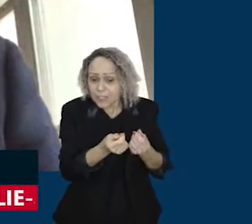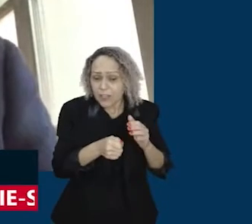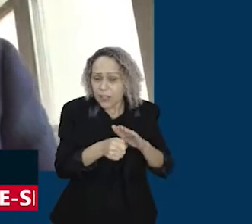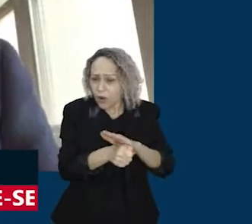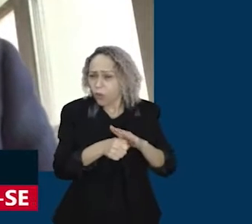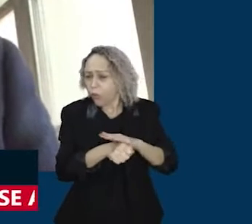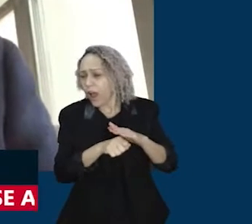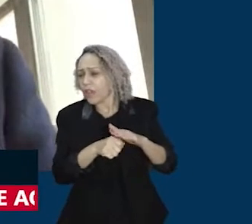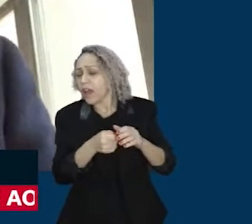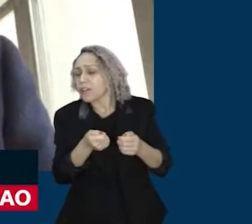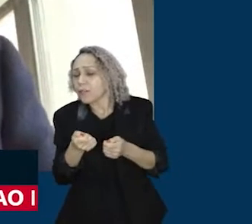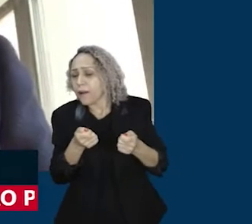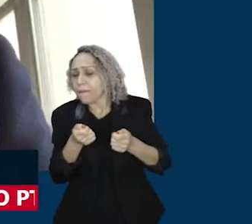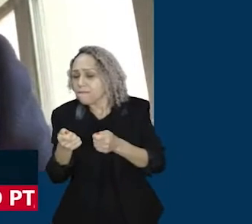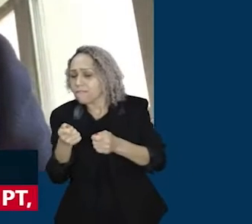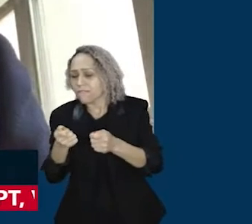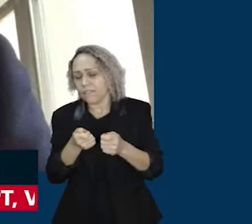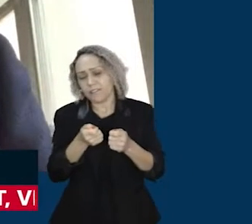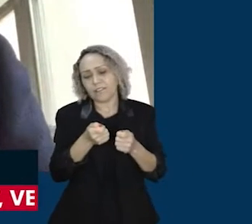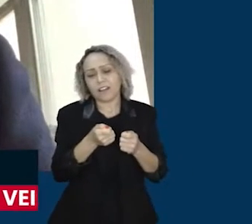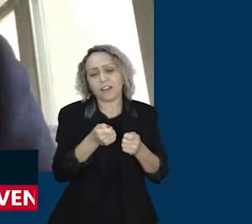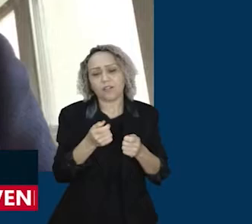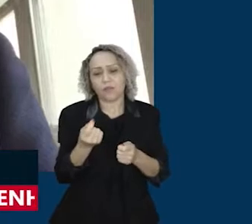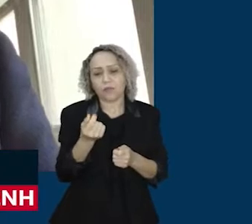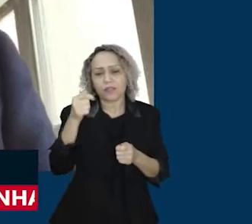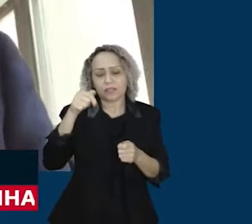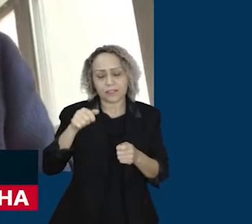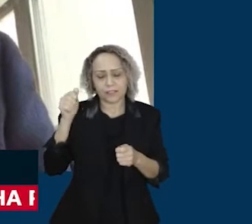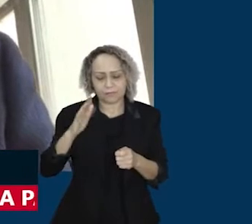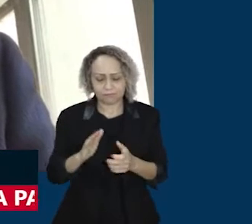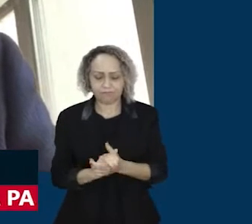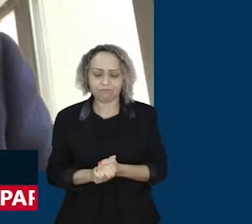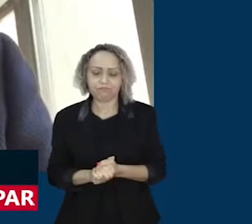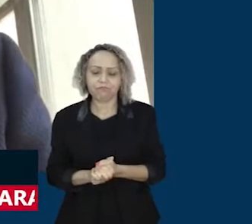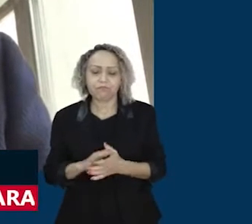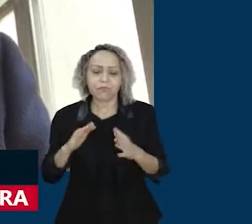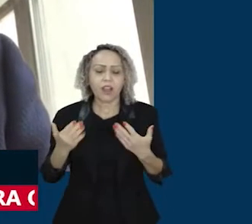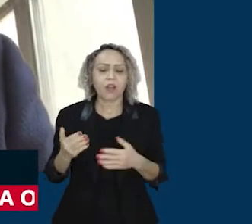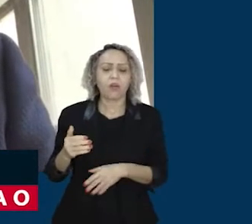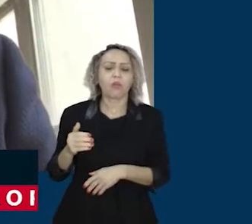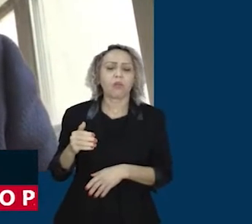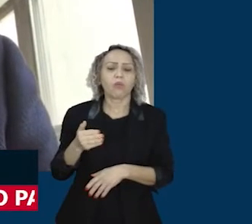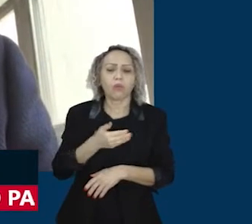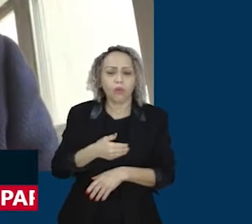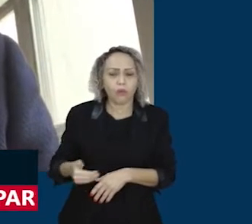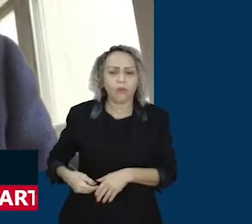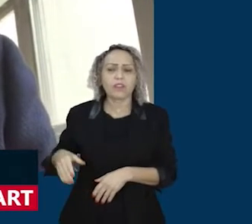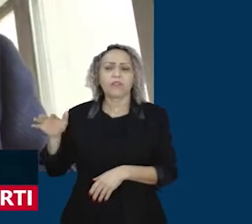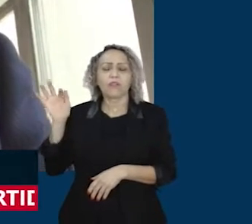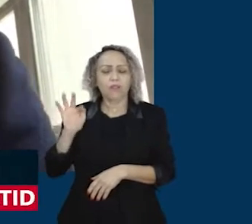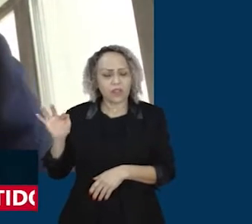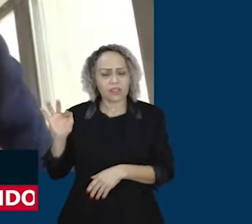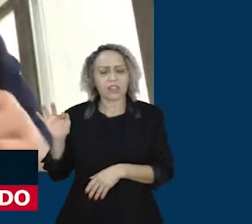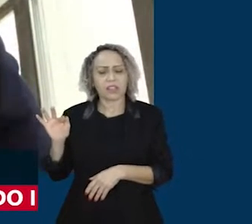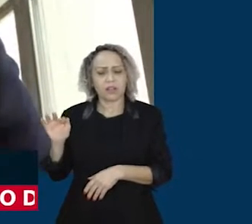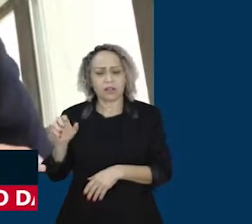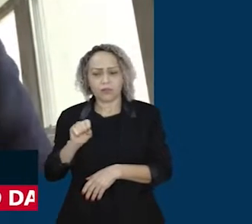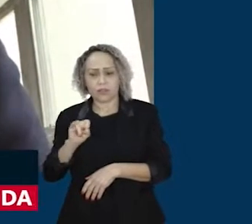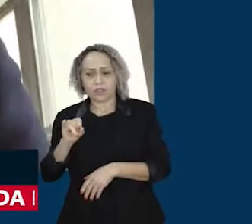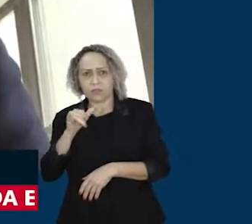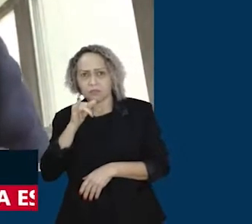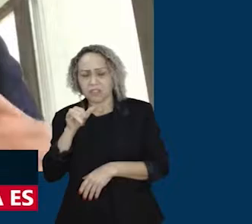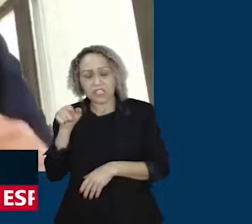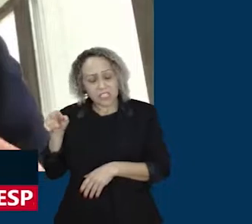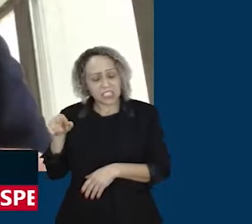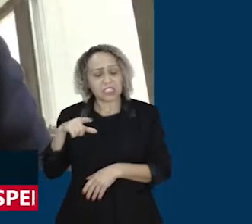de alta excepcional do preço do petróleo, e do próprio governo federal, que também lucra excepcionalmente com royalties,